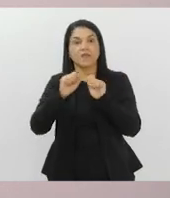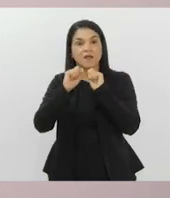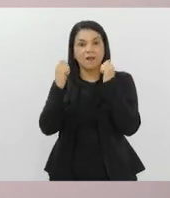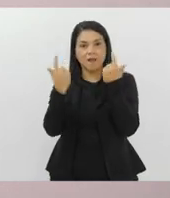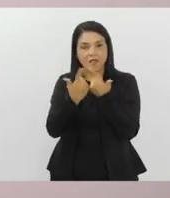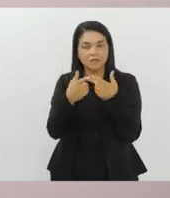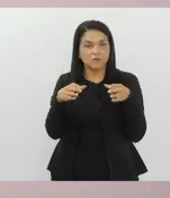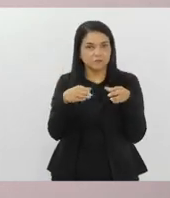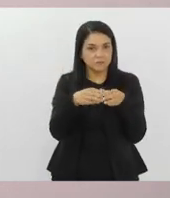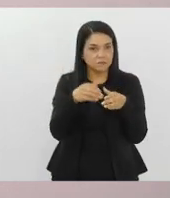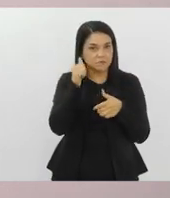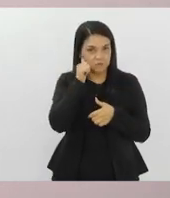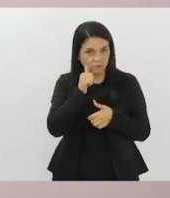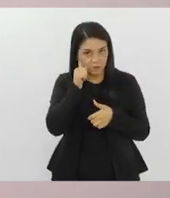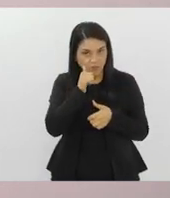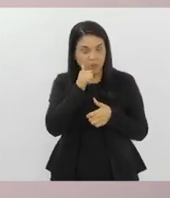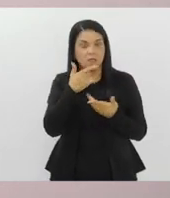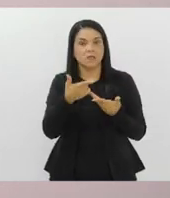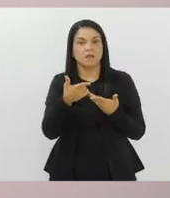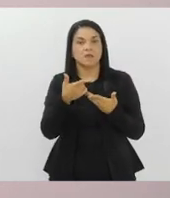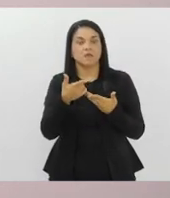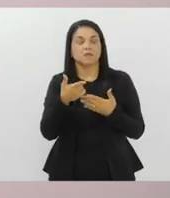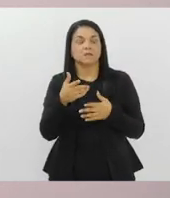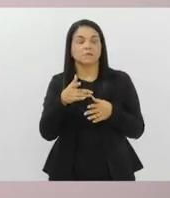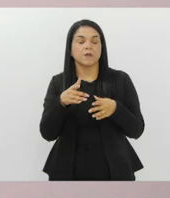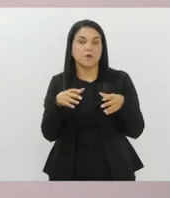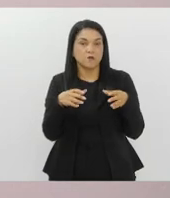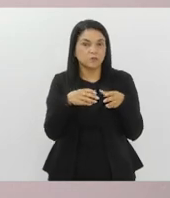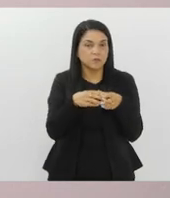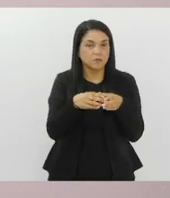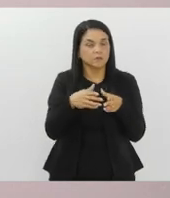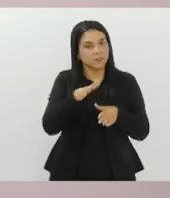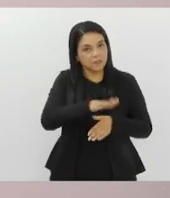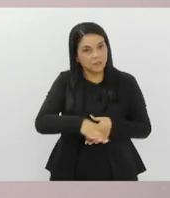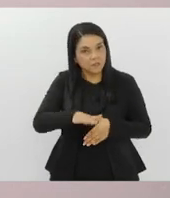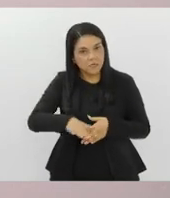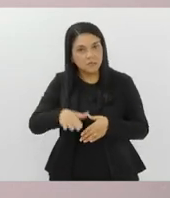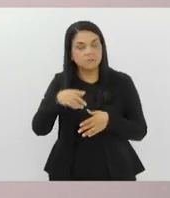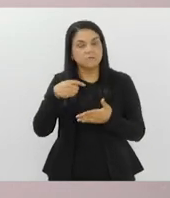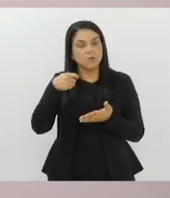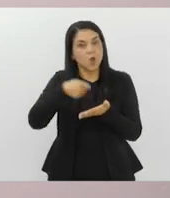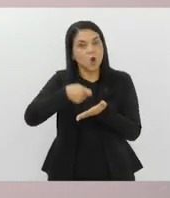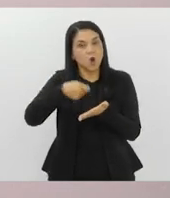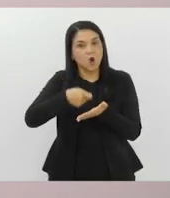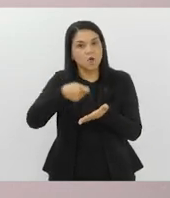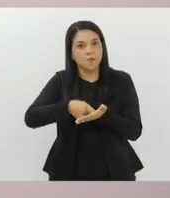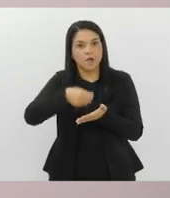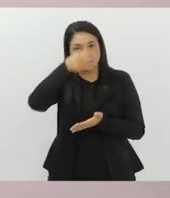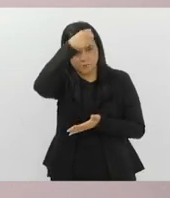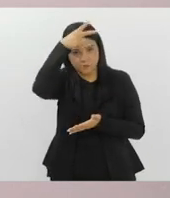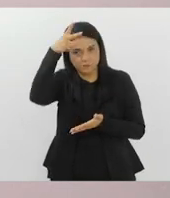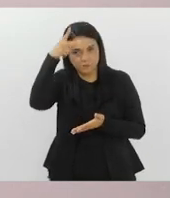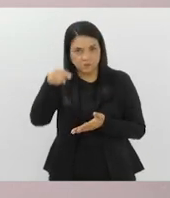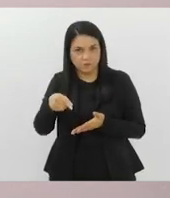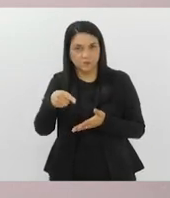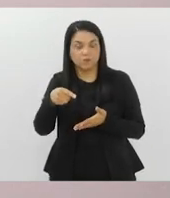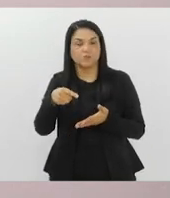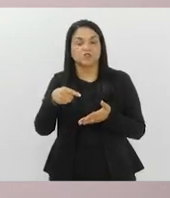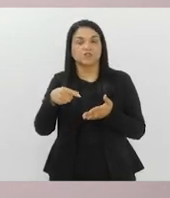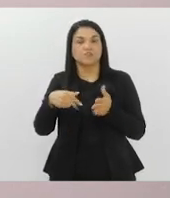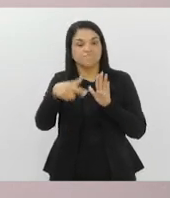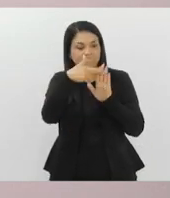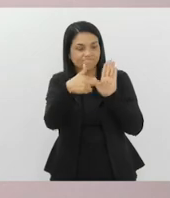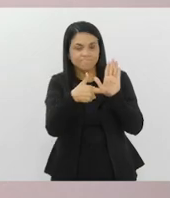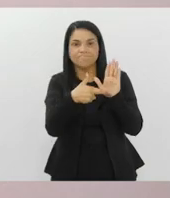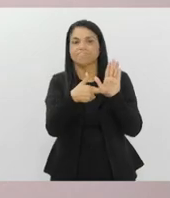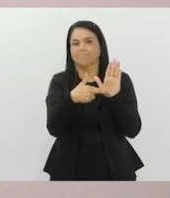da Mulher, Comissão da Infância, ir aos municípios e cobrar que essas políticas sejam implementadas, porque existem técnicos que querem